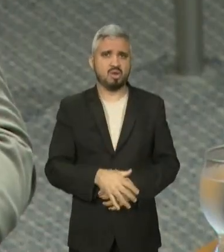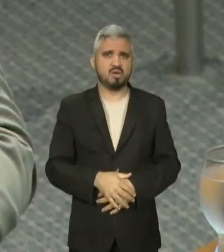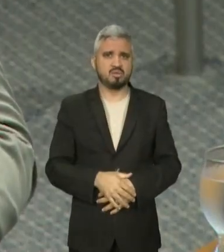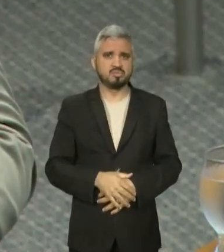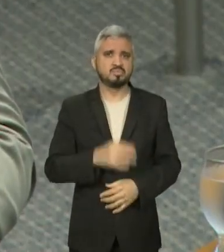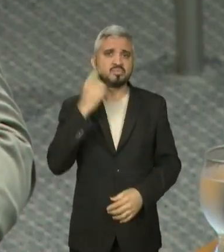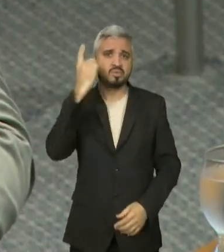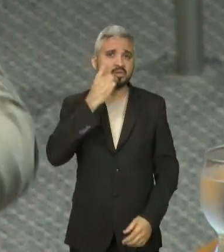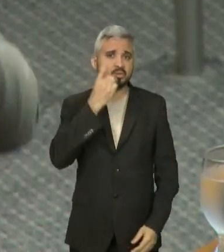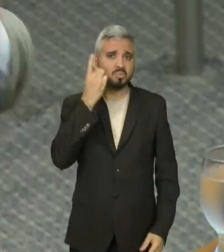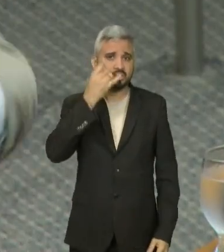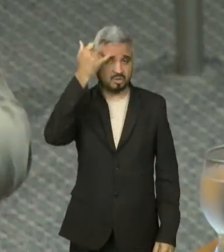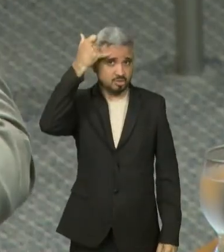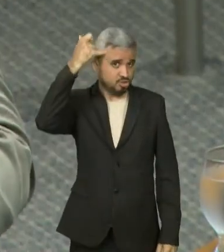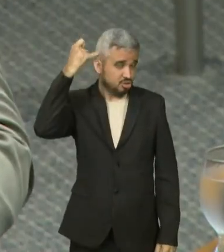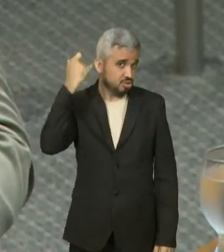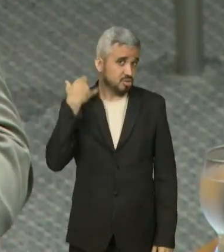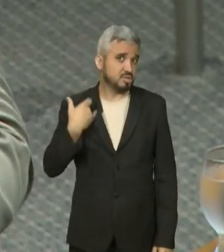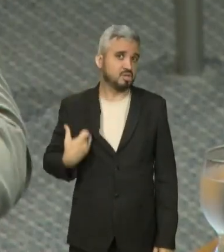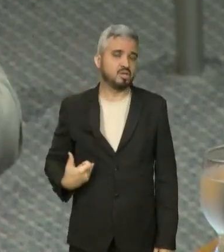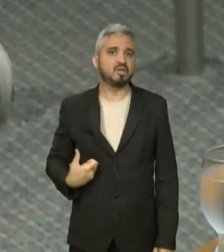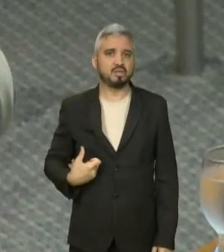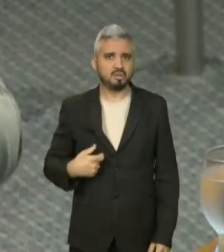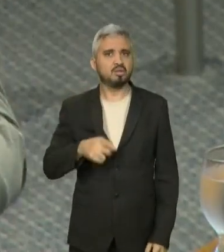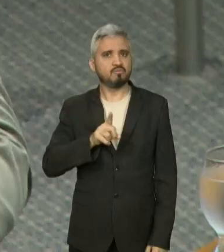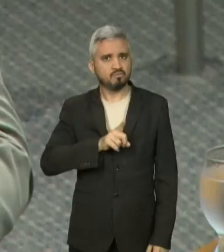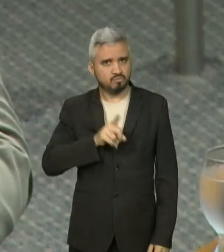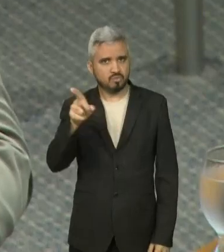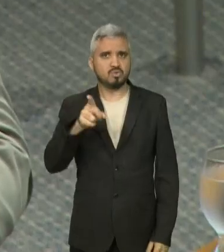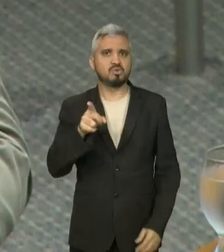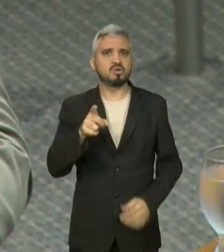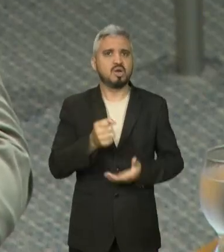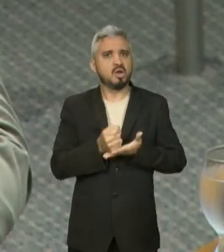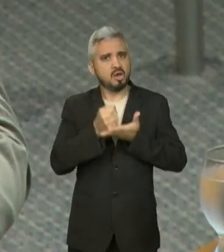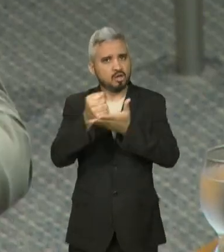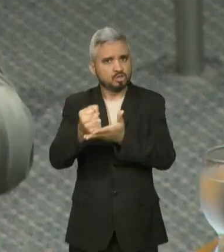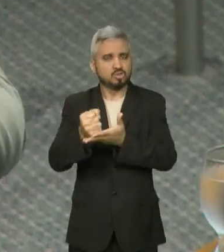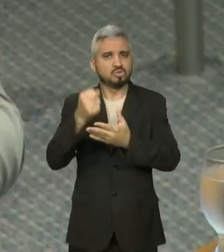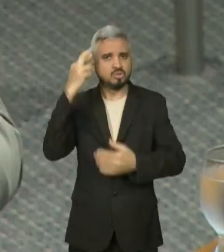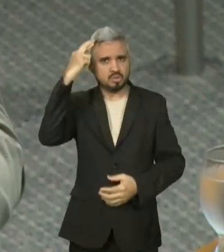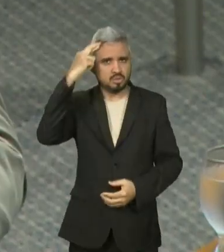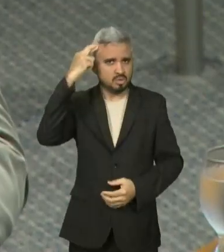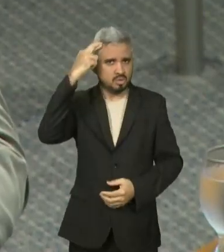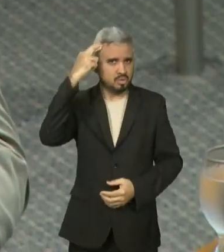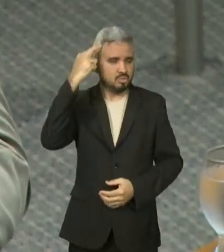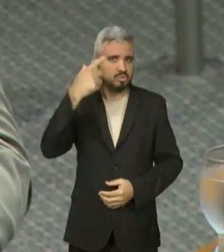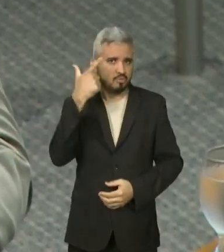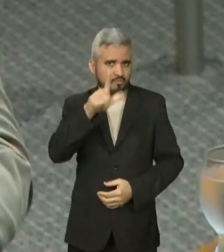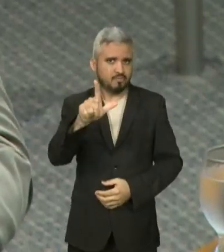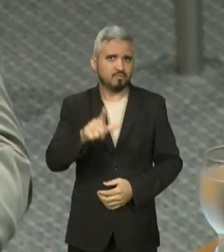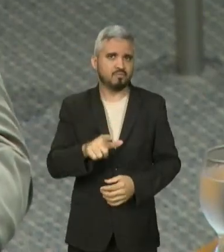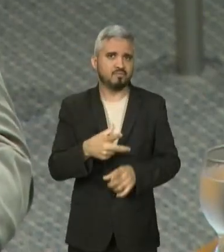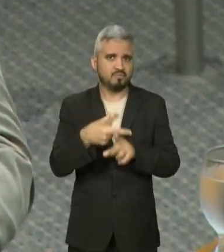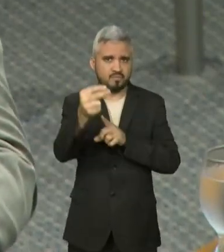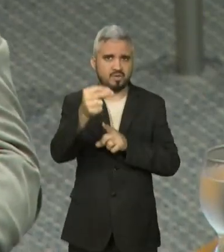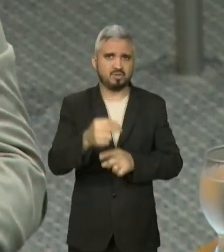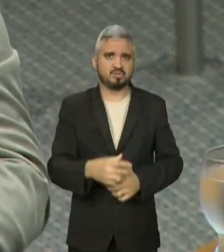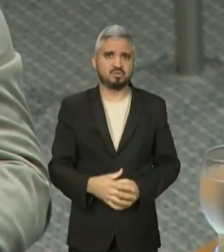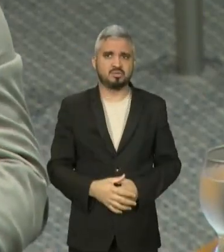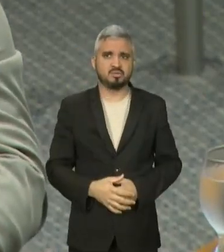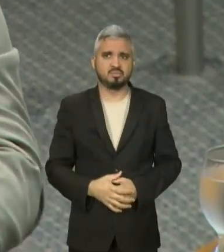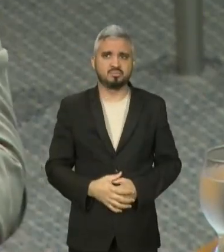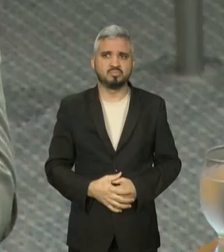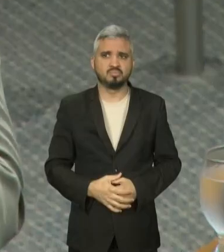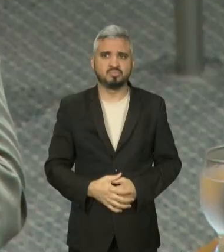agora também o sistema e foi lá e deu a cara a tapa e ajudou a eleger o Rildo. Então, esse é o diferencial. Então, a gente